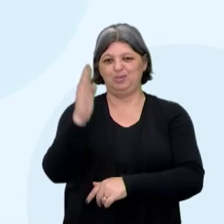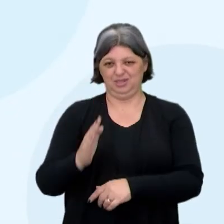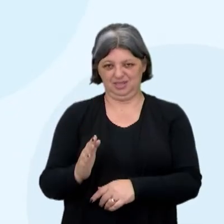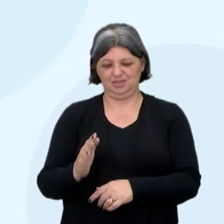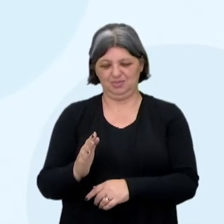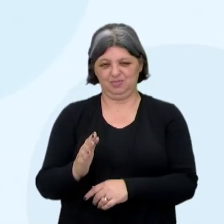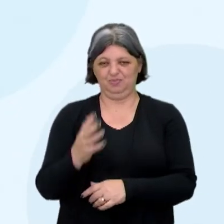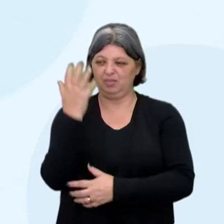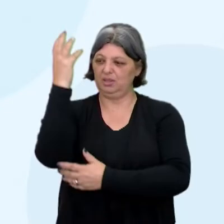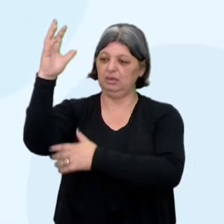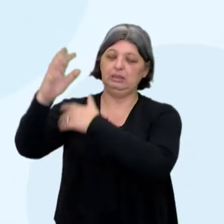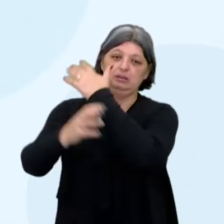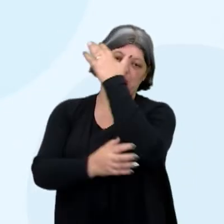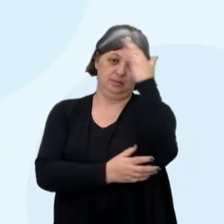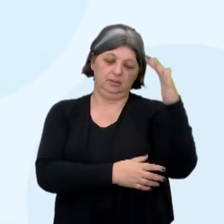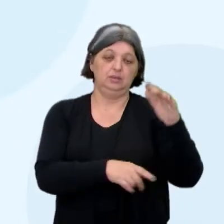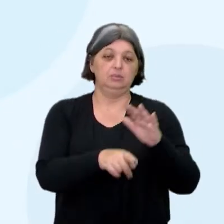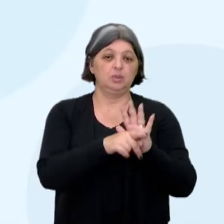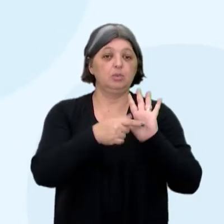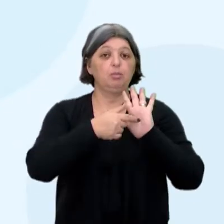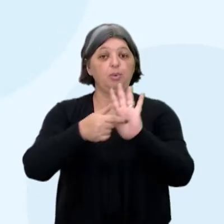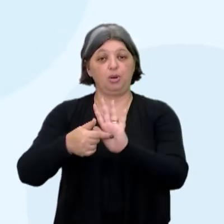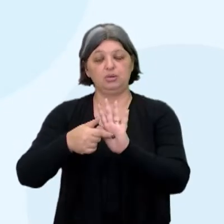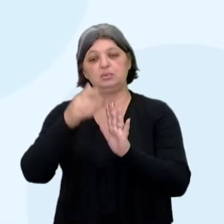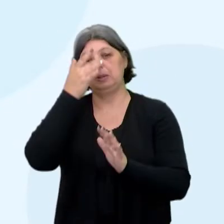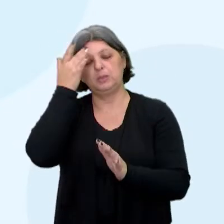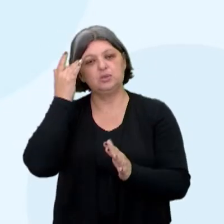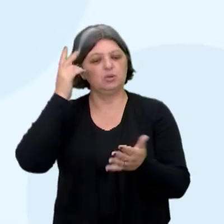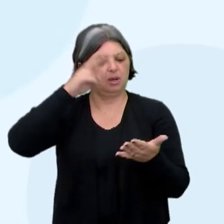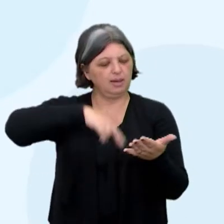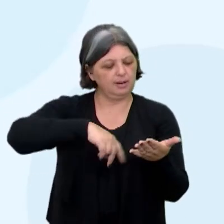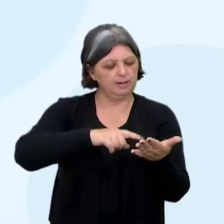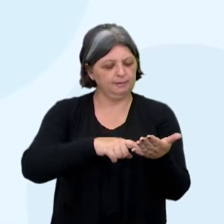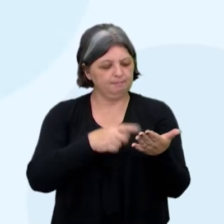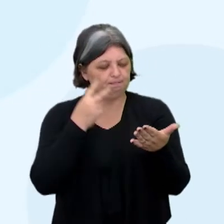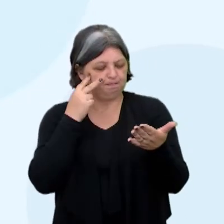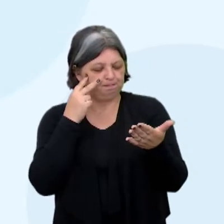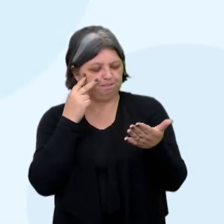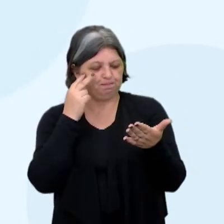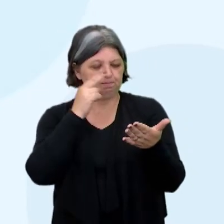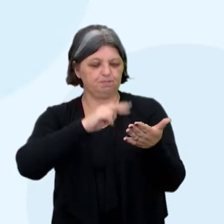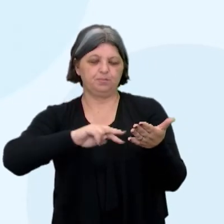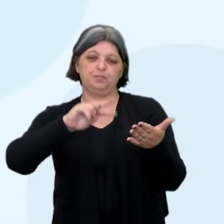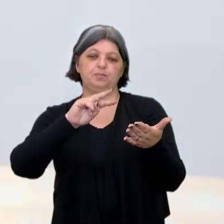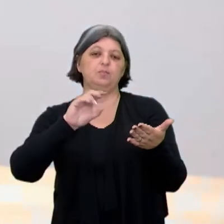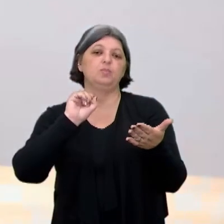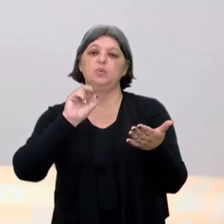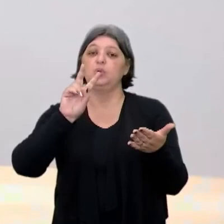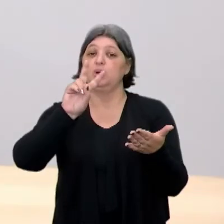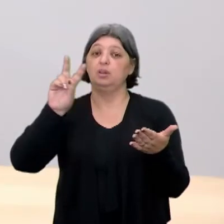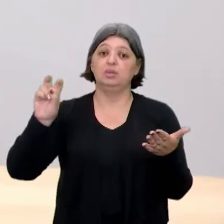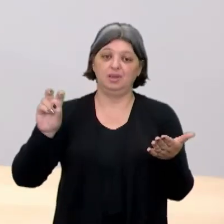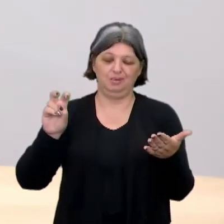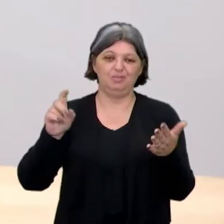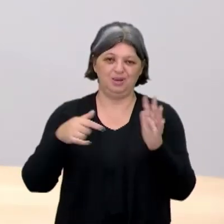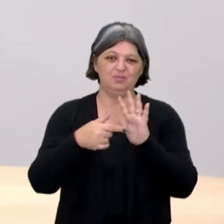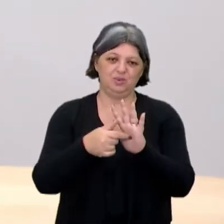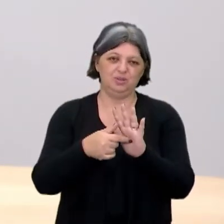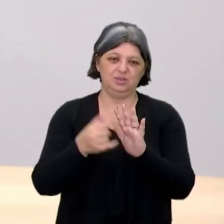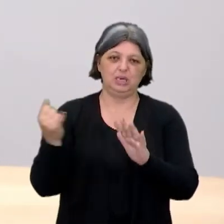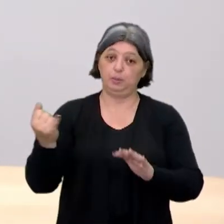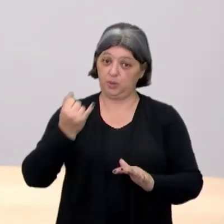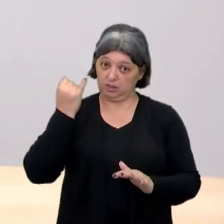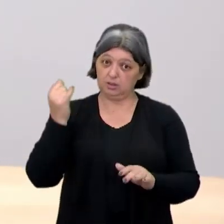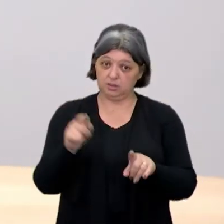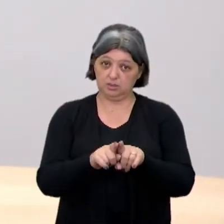você já traz para o leitor também essa visão sobre qual é o tema que está sendo tratado e a importância dele,